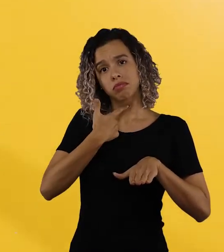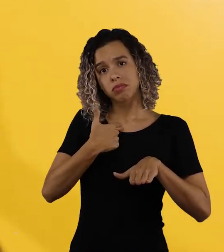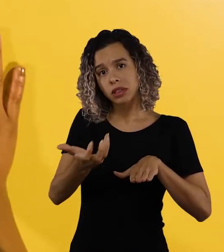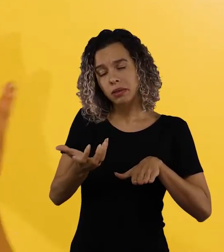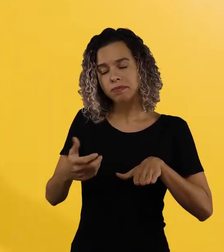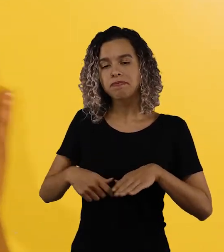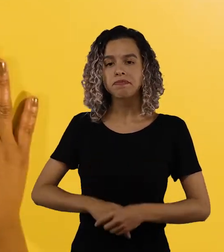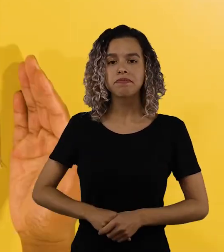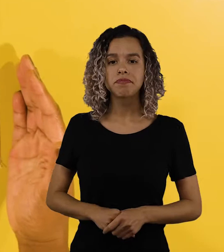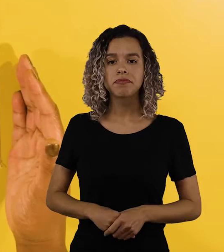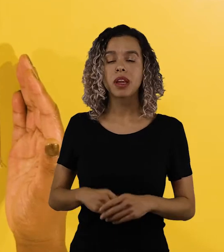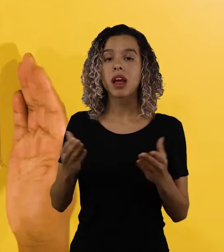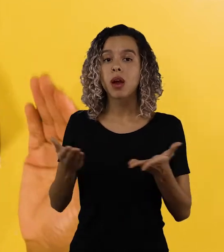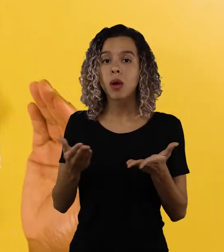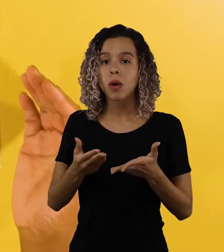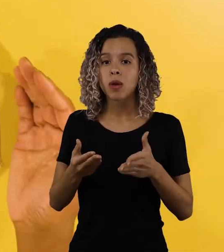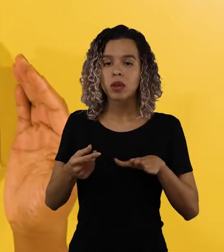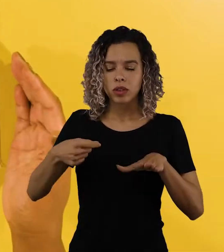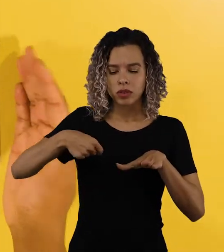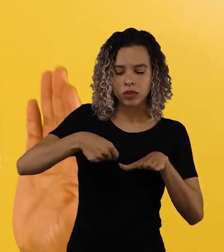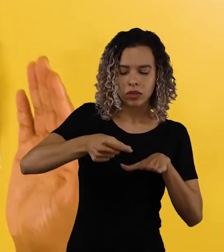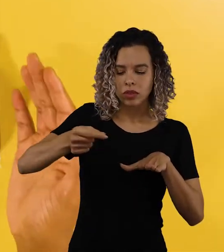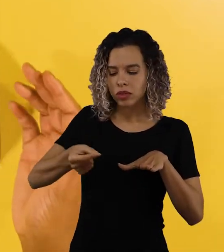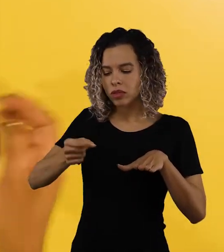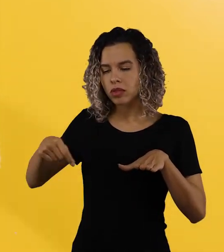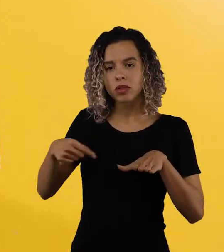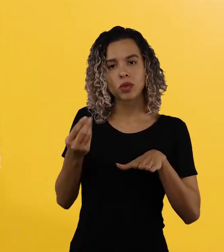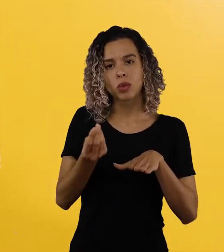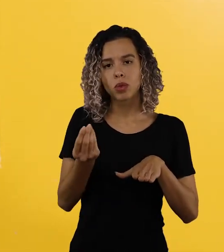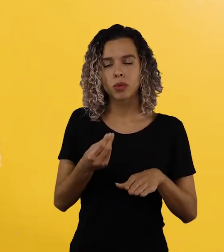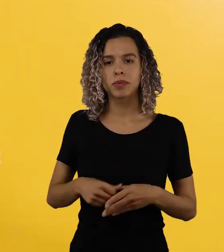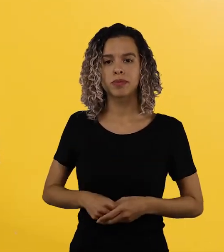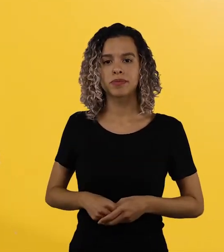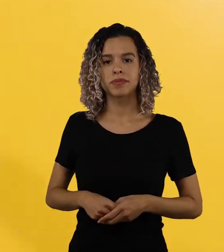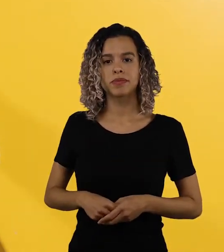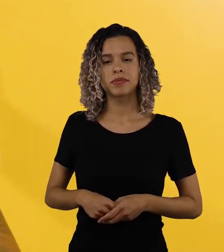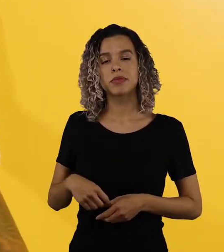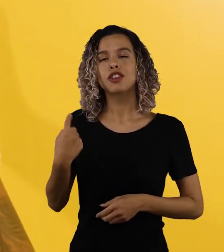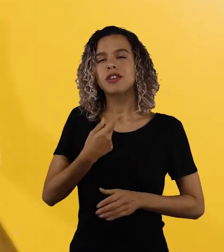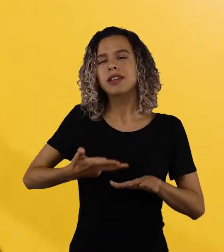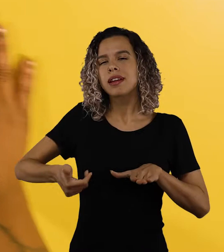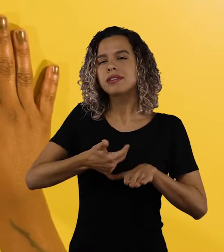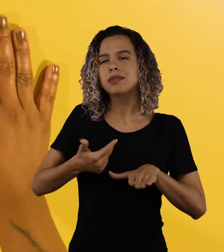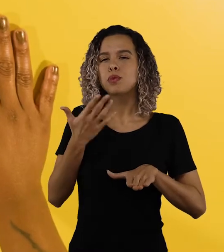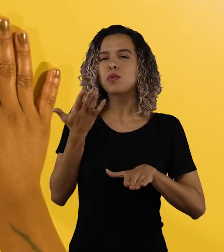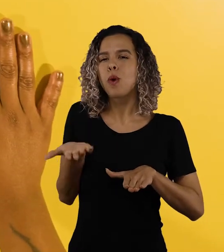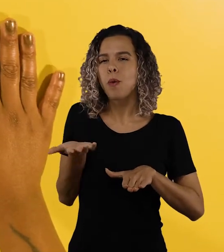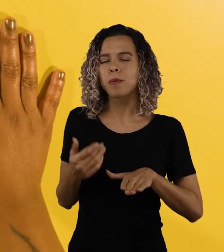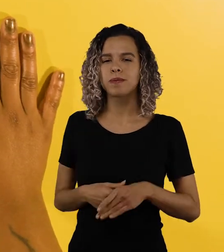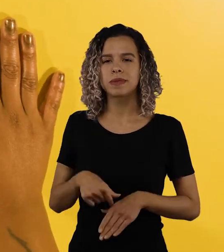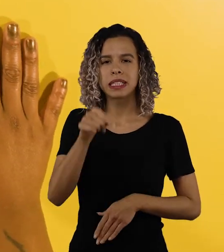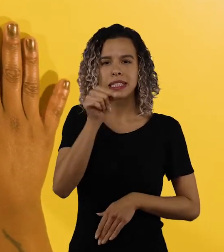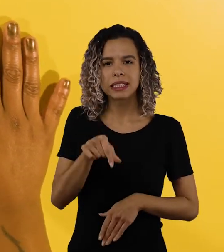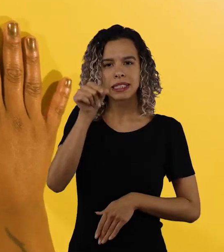pouquinho antes. Em seguida, a gente vai fazer a marcação do tecido. O nosso padrão, a nossa